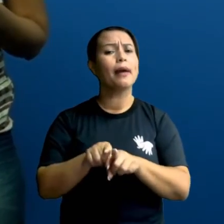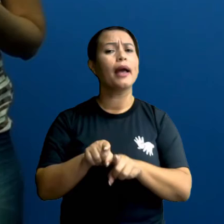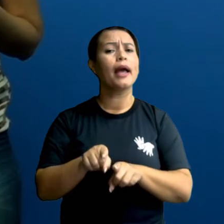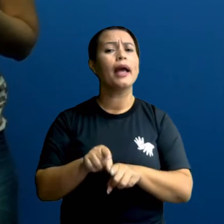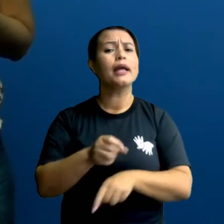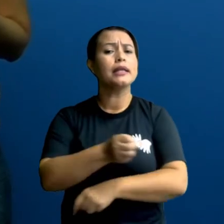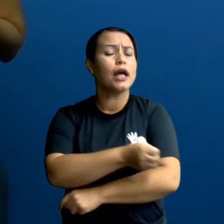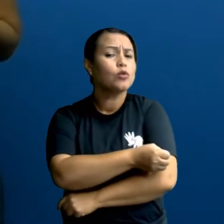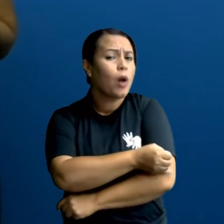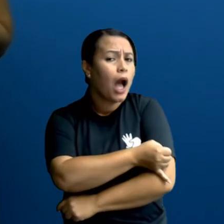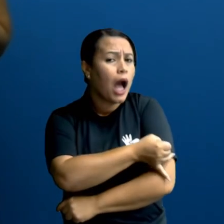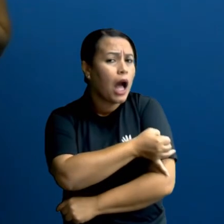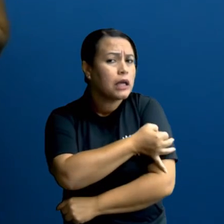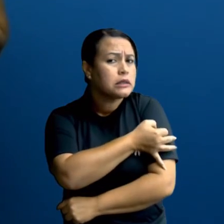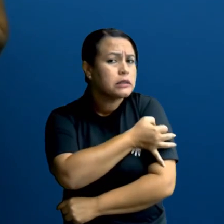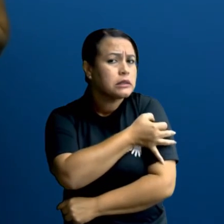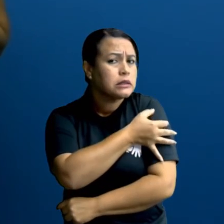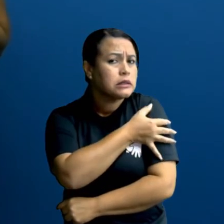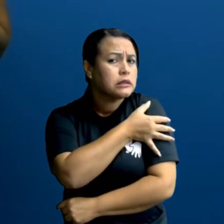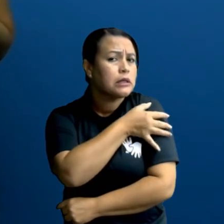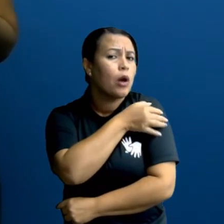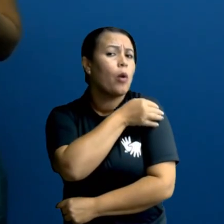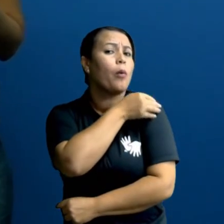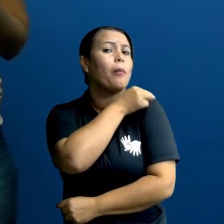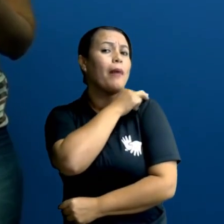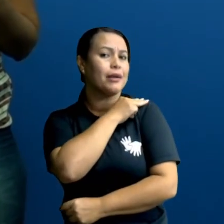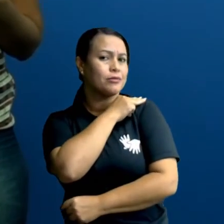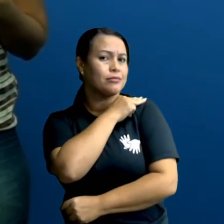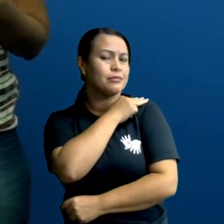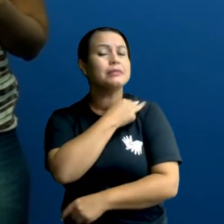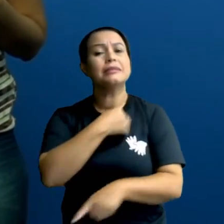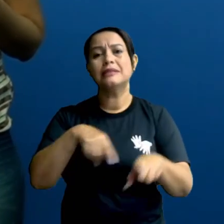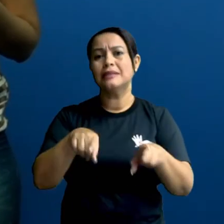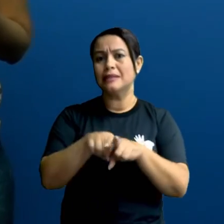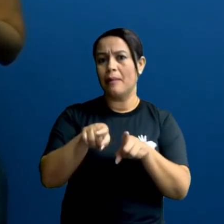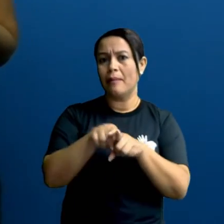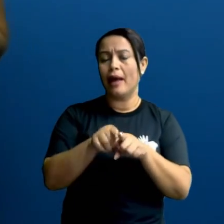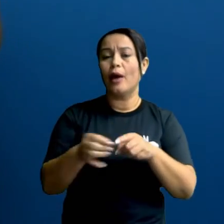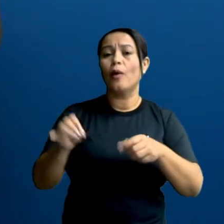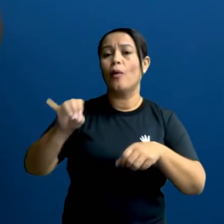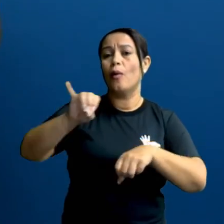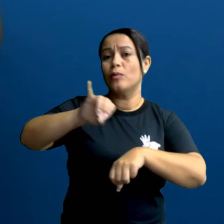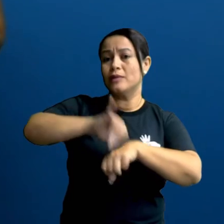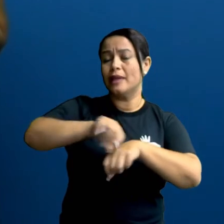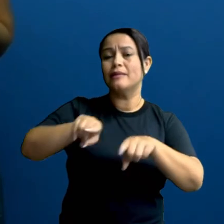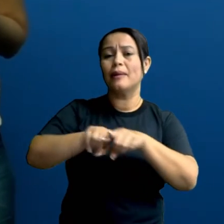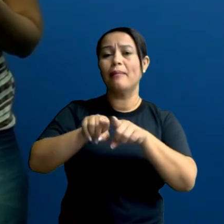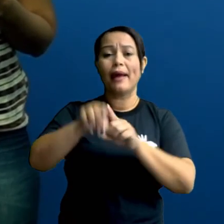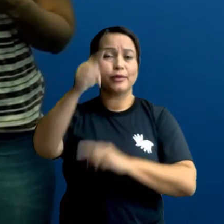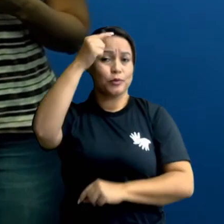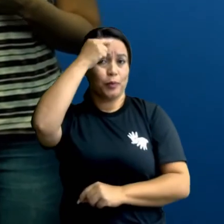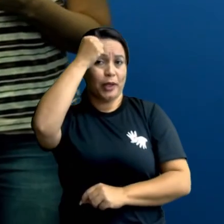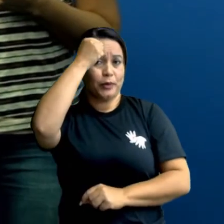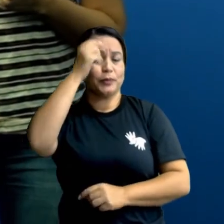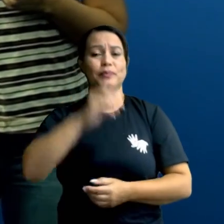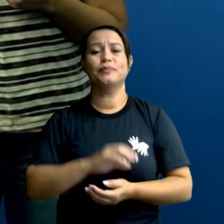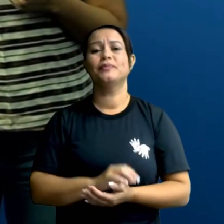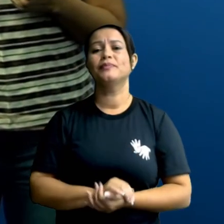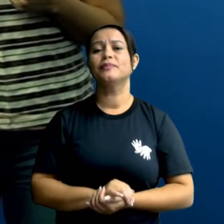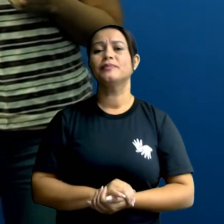educação infantil, o ensino fundamental, o ensino médio e, com esses centros universitários, a educação superior.